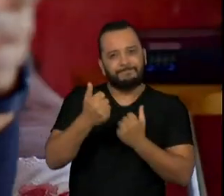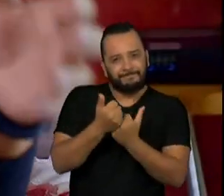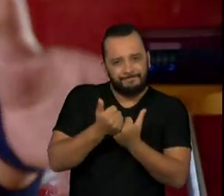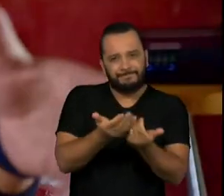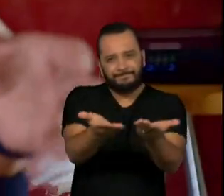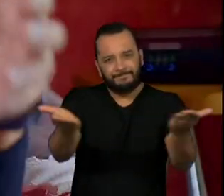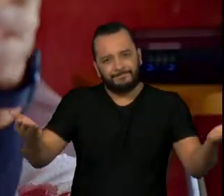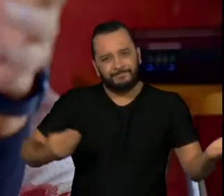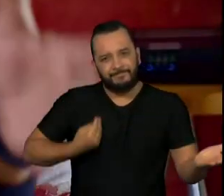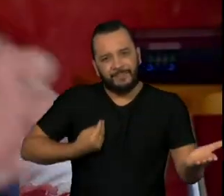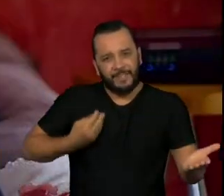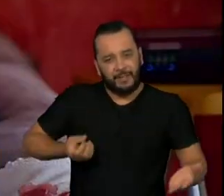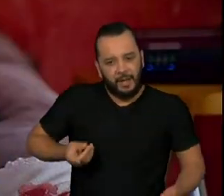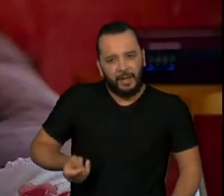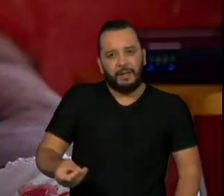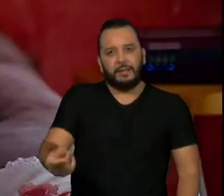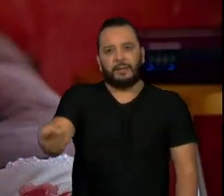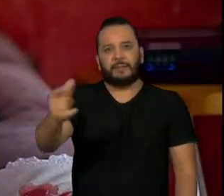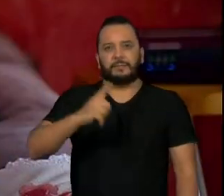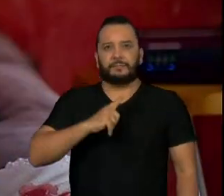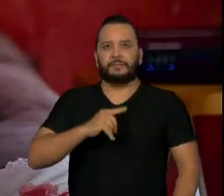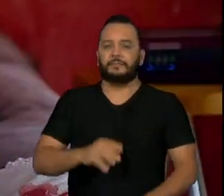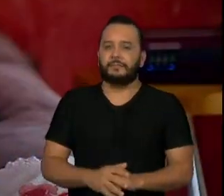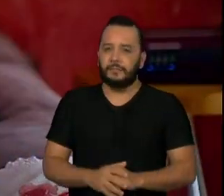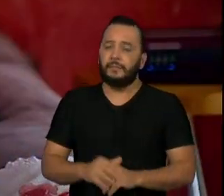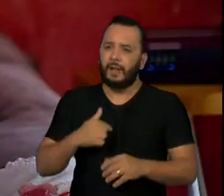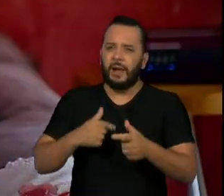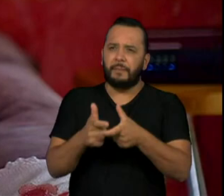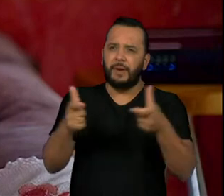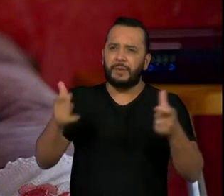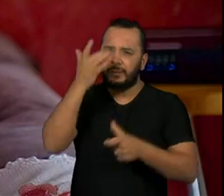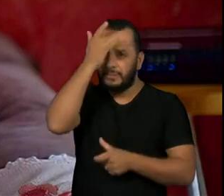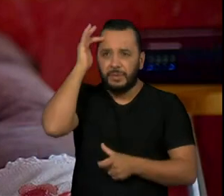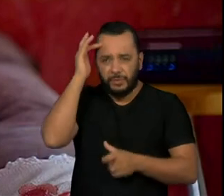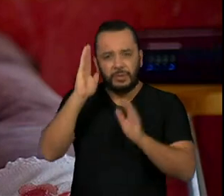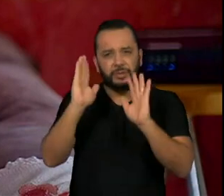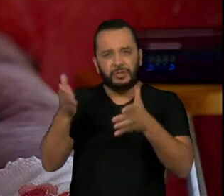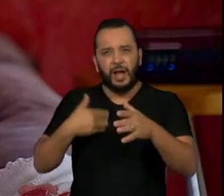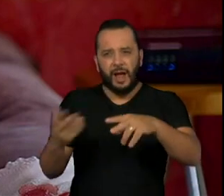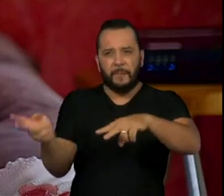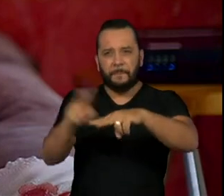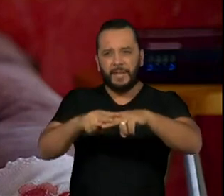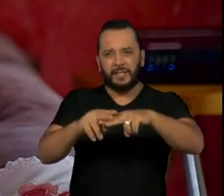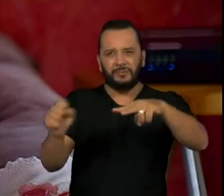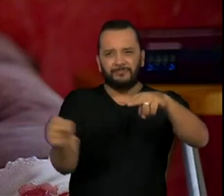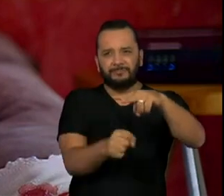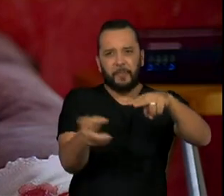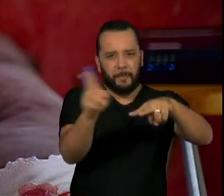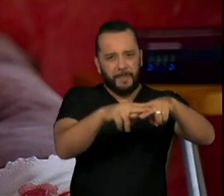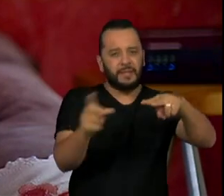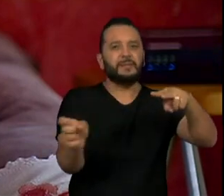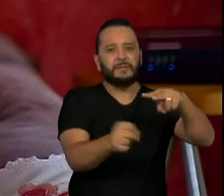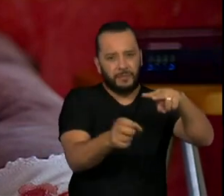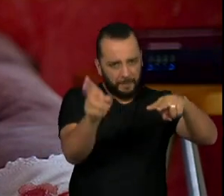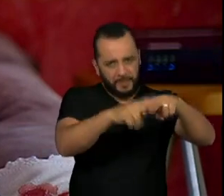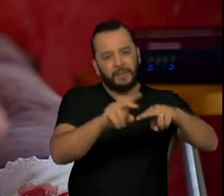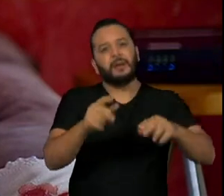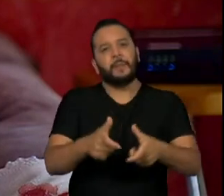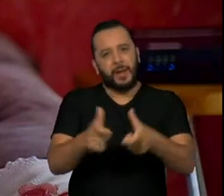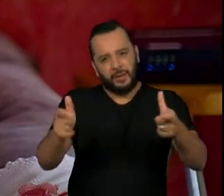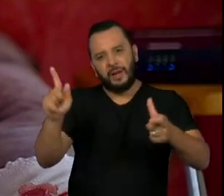maioria das pessoas que estão encarceradas, elas vêm da periferia.